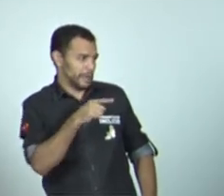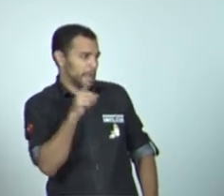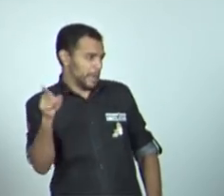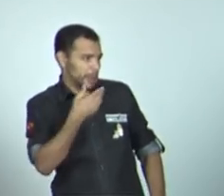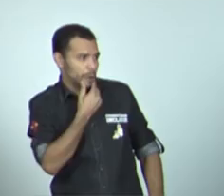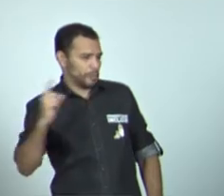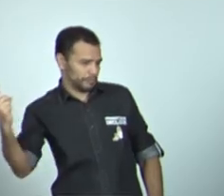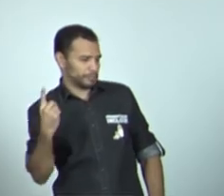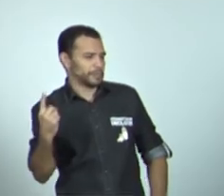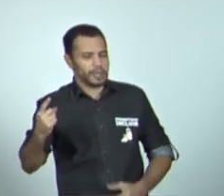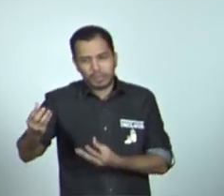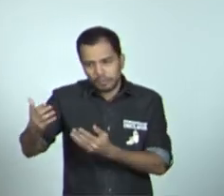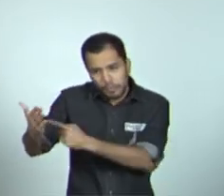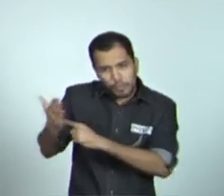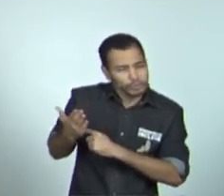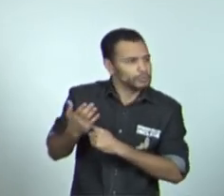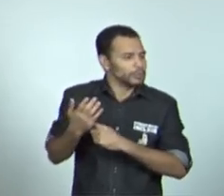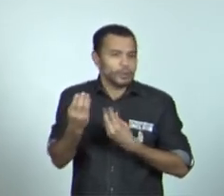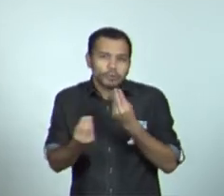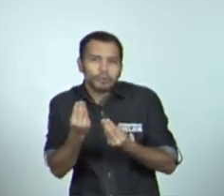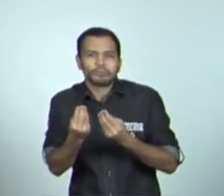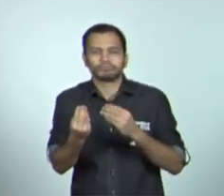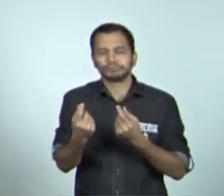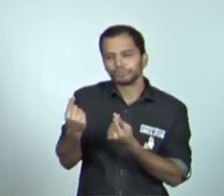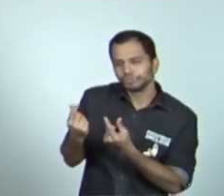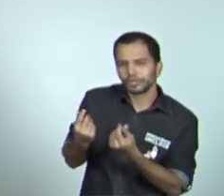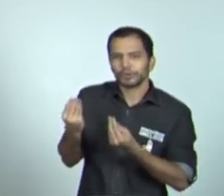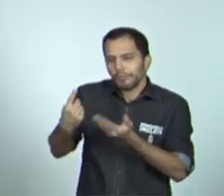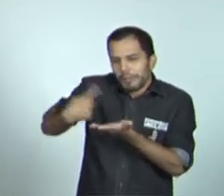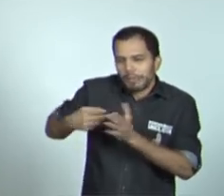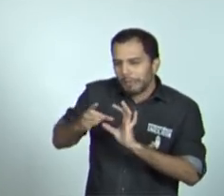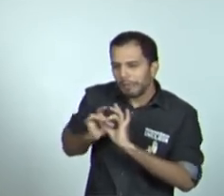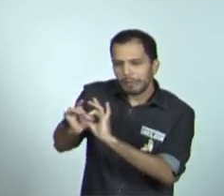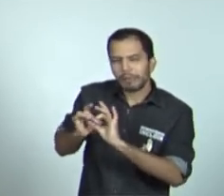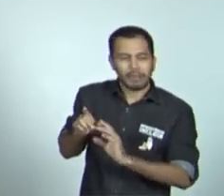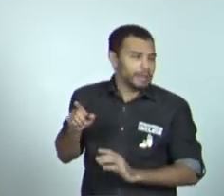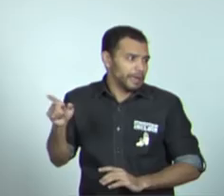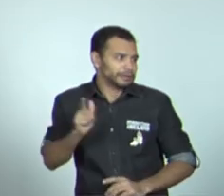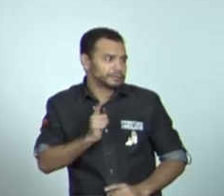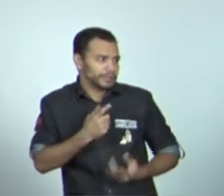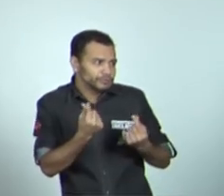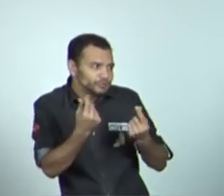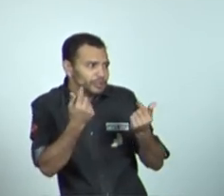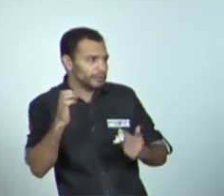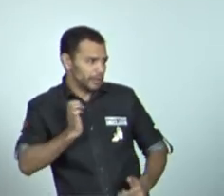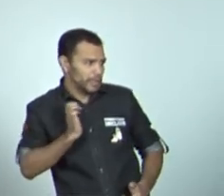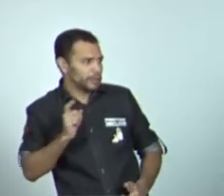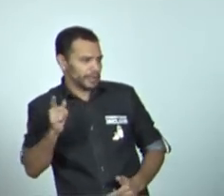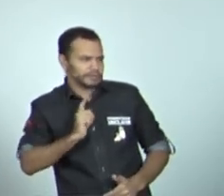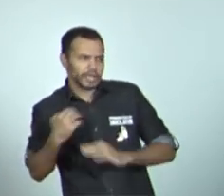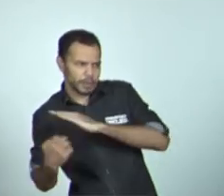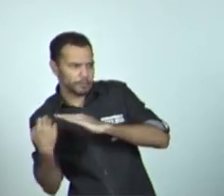apareceu me ofereceu um negócio e a pessoa ela ela tinha muito dinheiro e tal